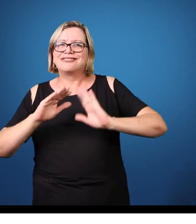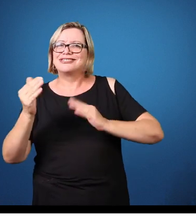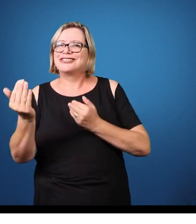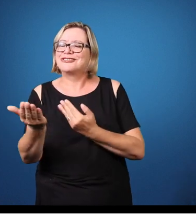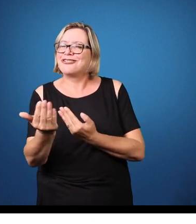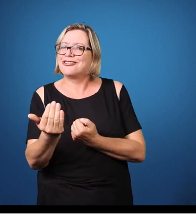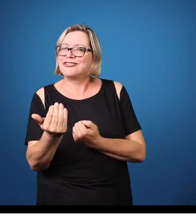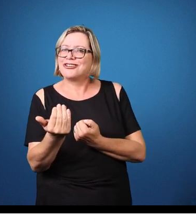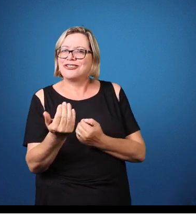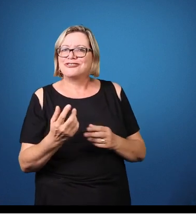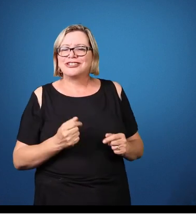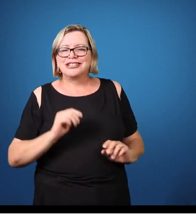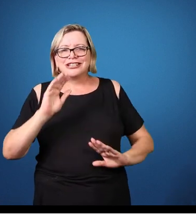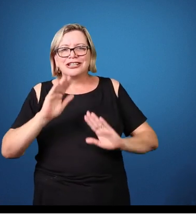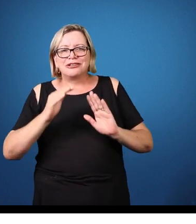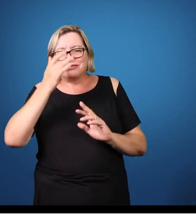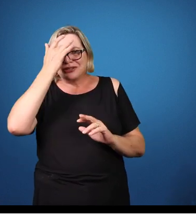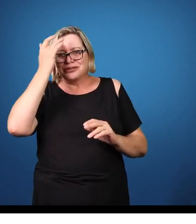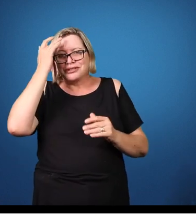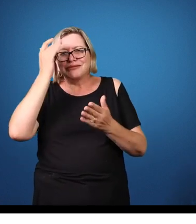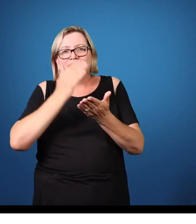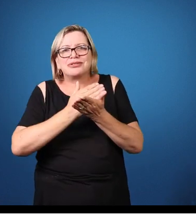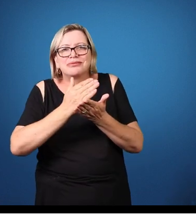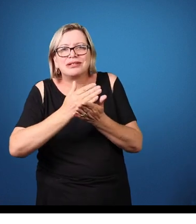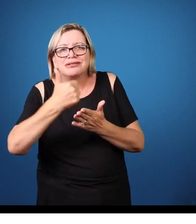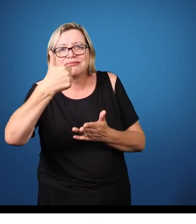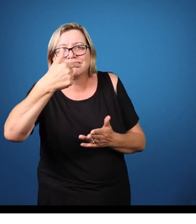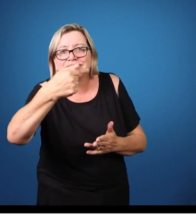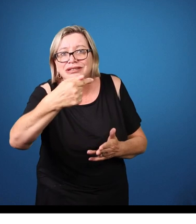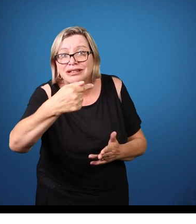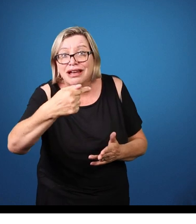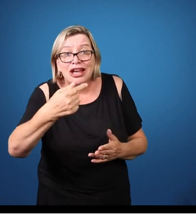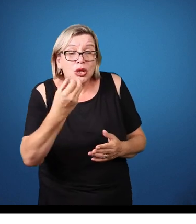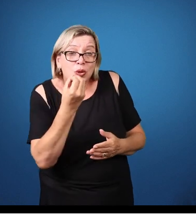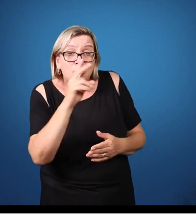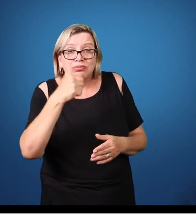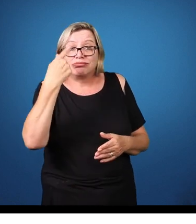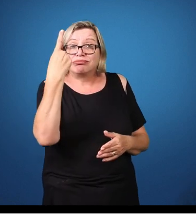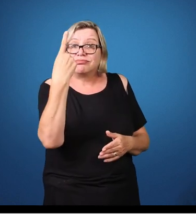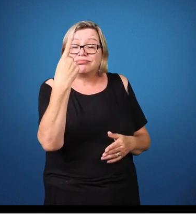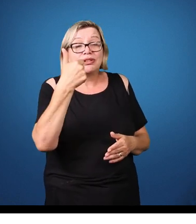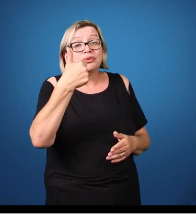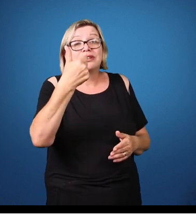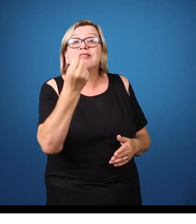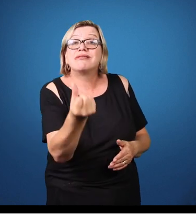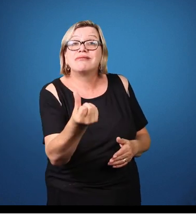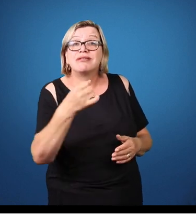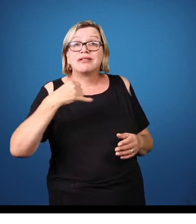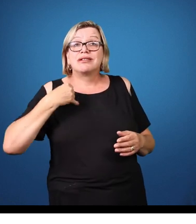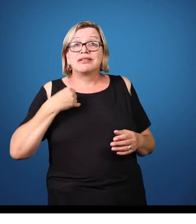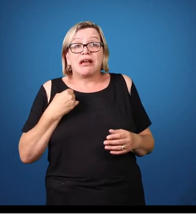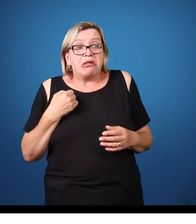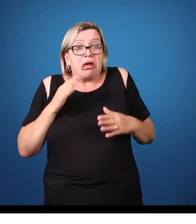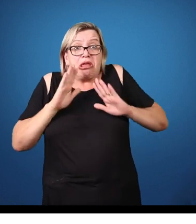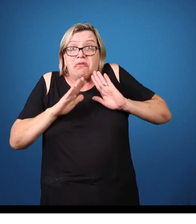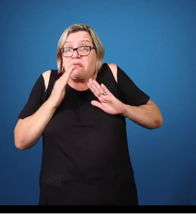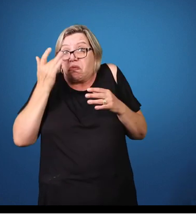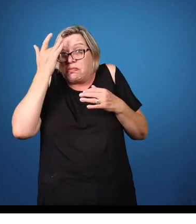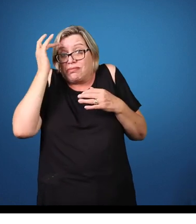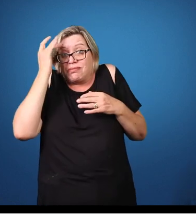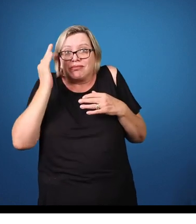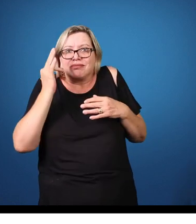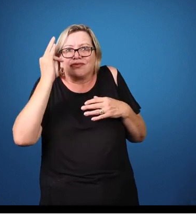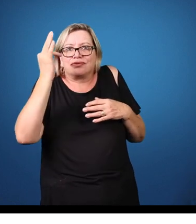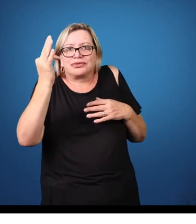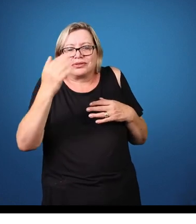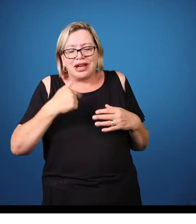16 anos. O que que sabemos aos 16 anos, né? Eu me lembro, eu sabia muito pouca coisa, né? Pra conseguir escolher